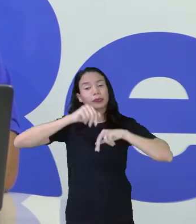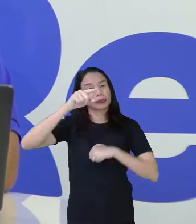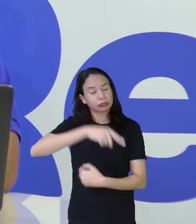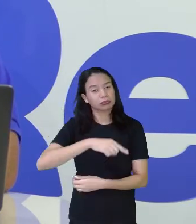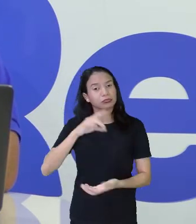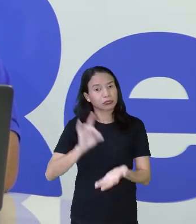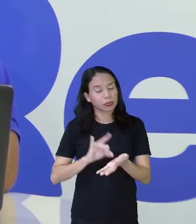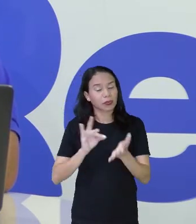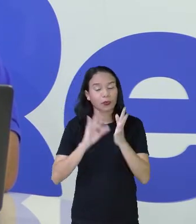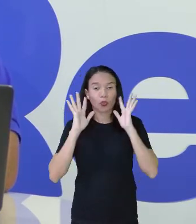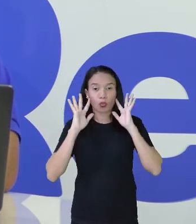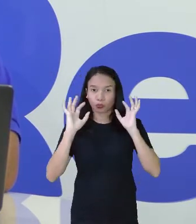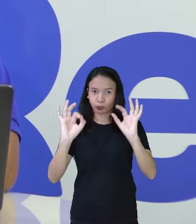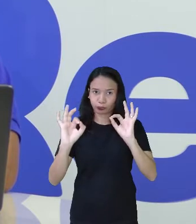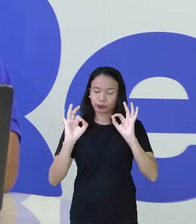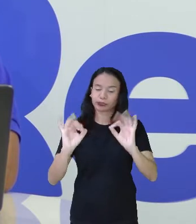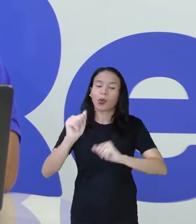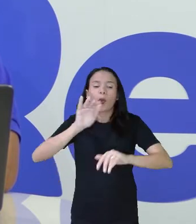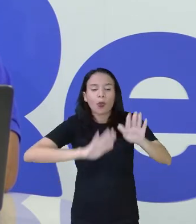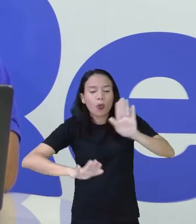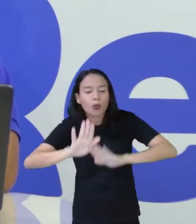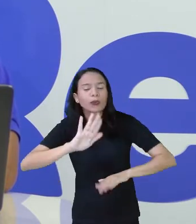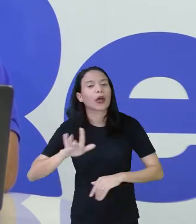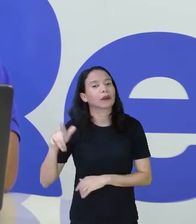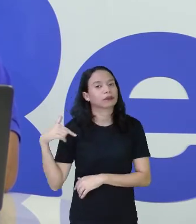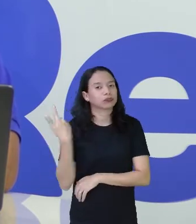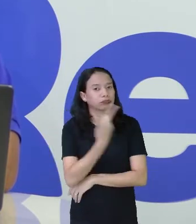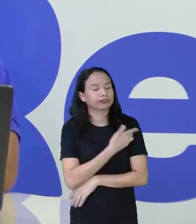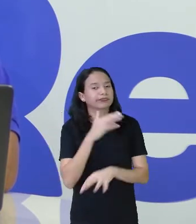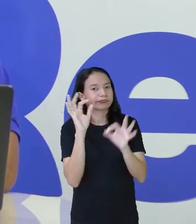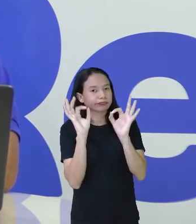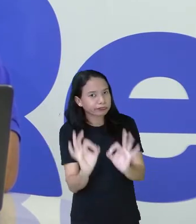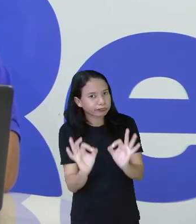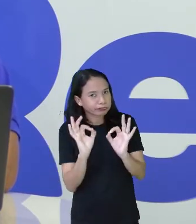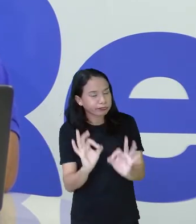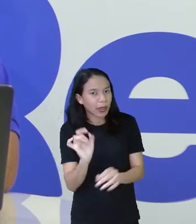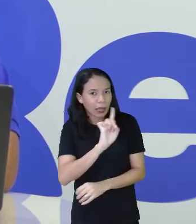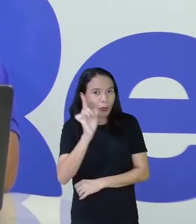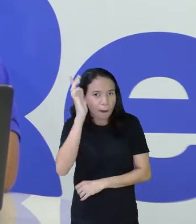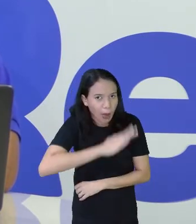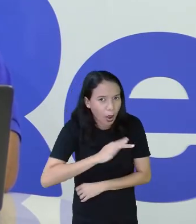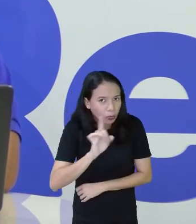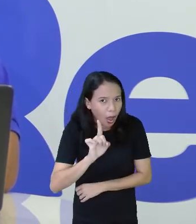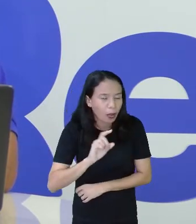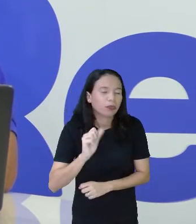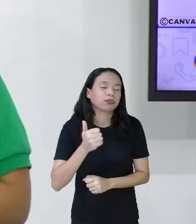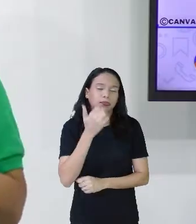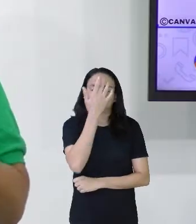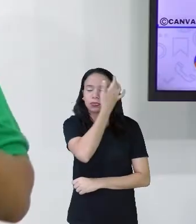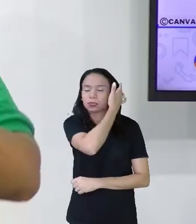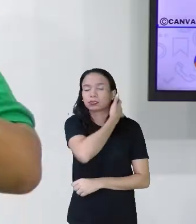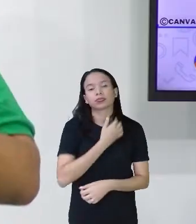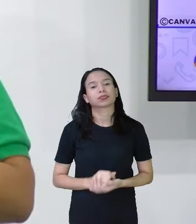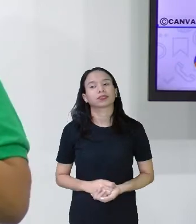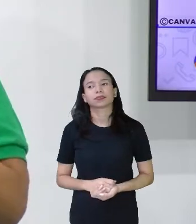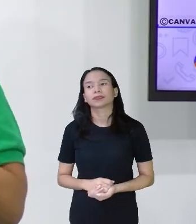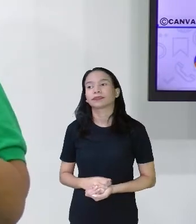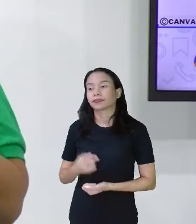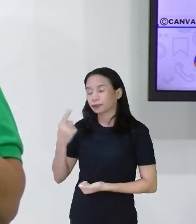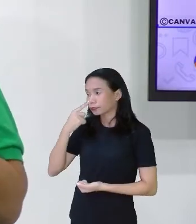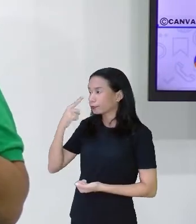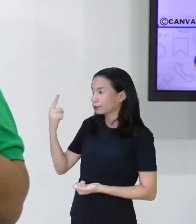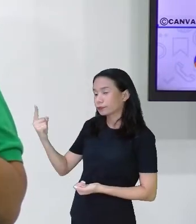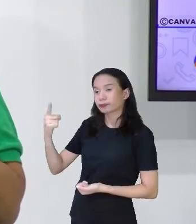são ótimos. Eles cuidam bastante da gente, tá? E não faz mal, hein? Preste atenção. Isso mesmo.